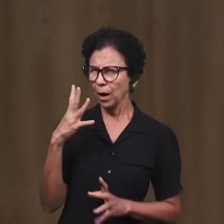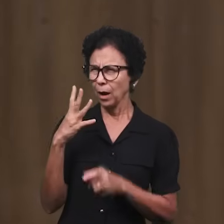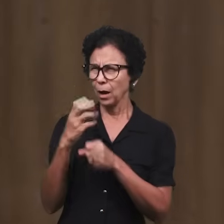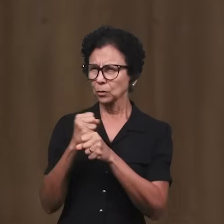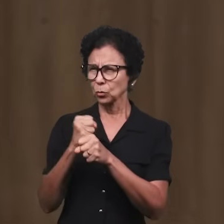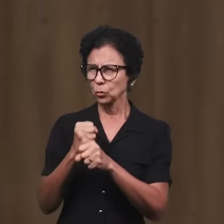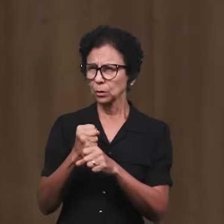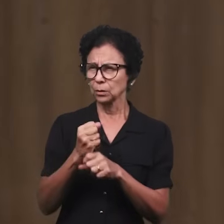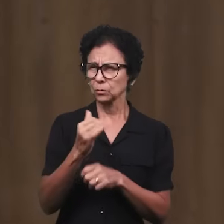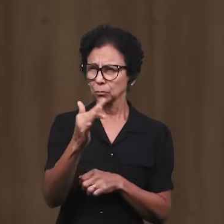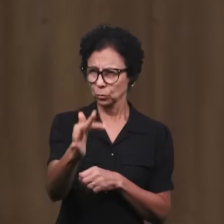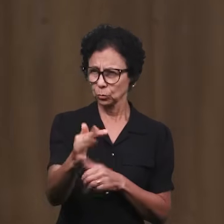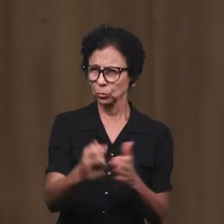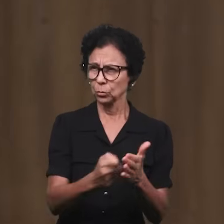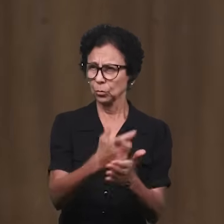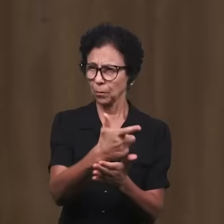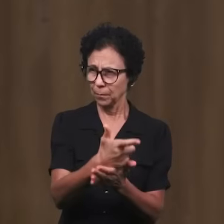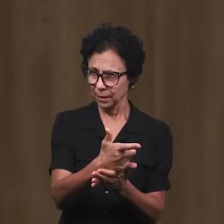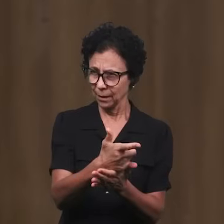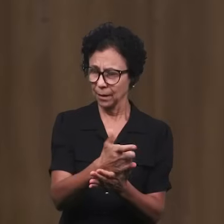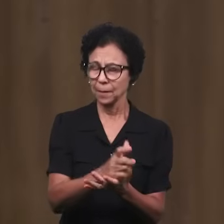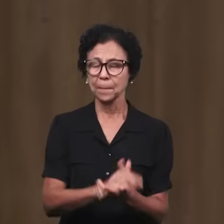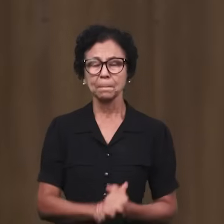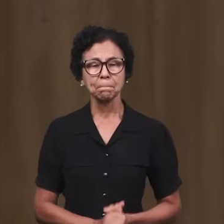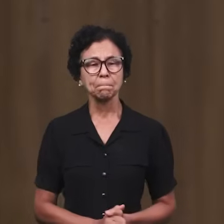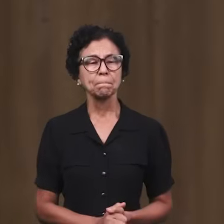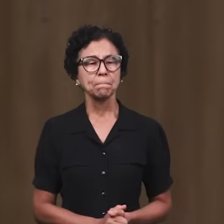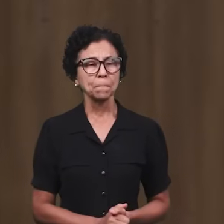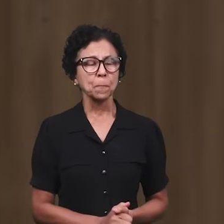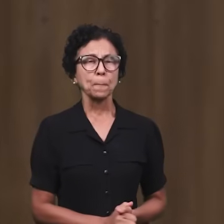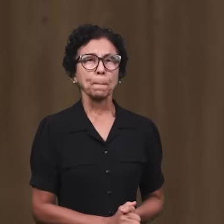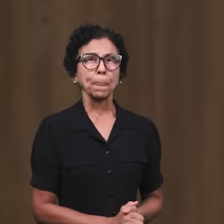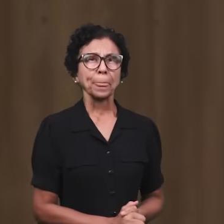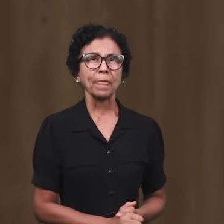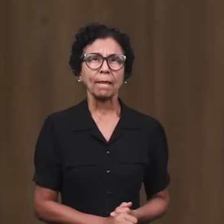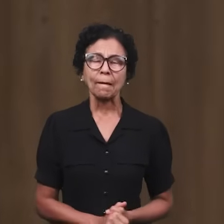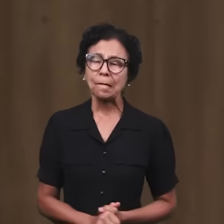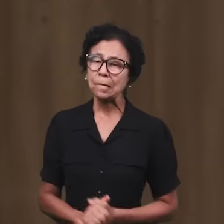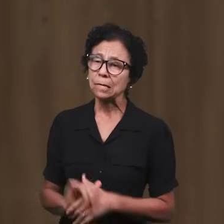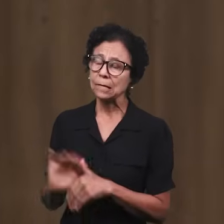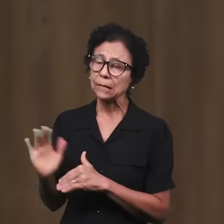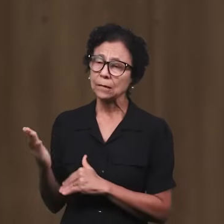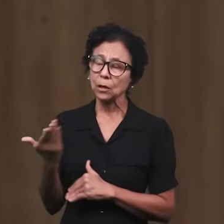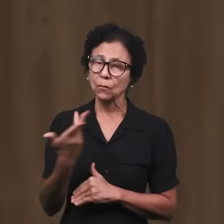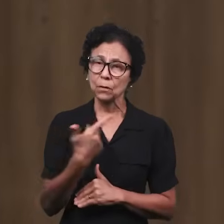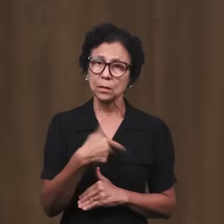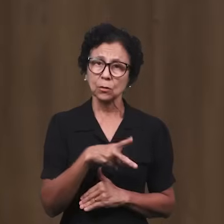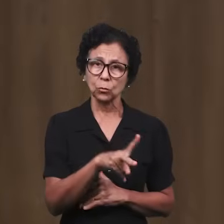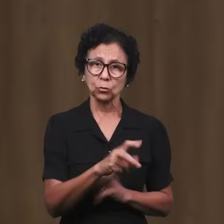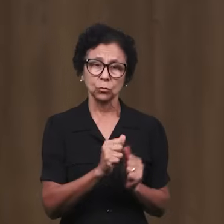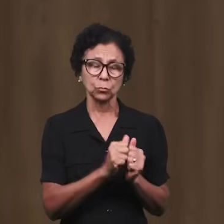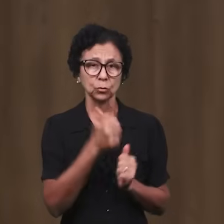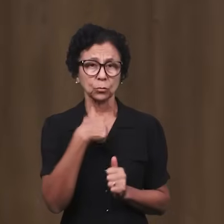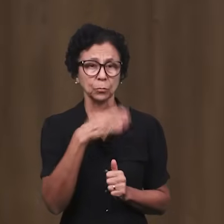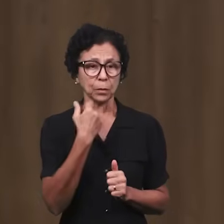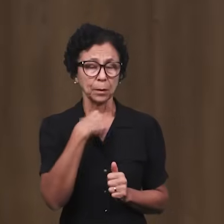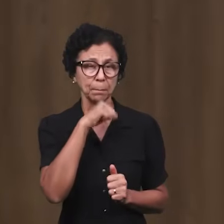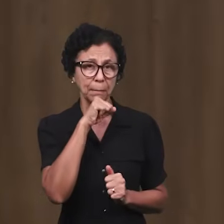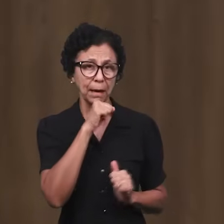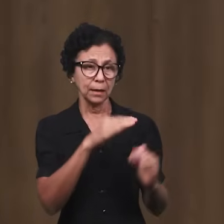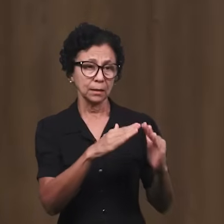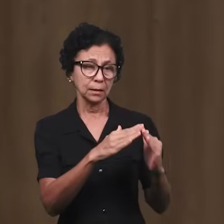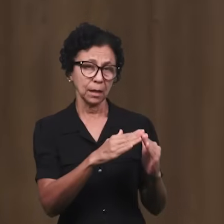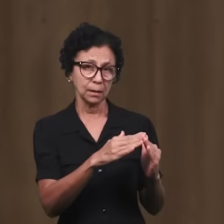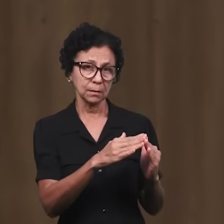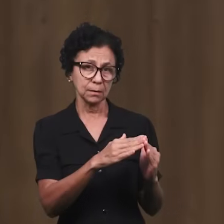compromisso de pagar um aluguel de forma fictícia para os pais e reservar aquele dinheiro, porque você já vai ter uma ideia de